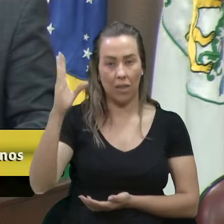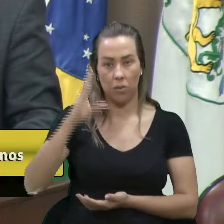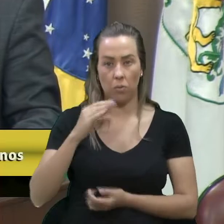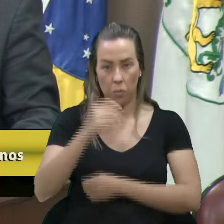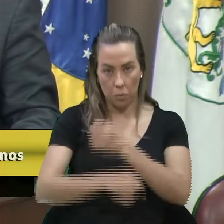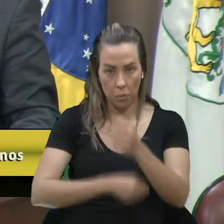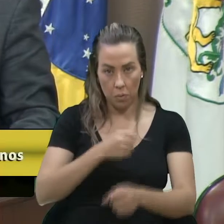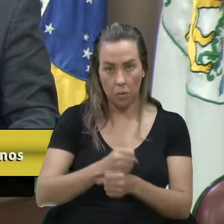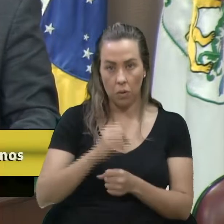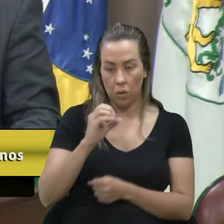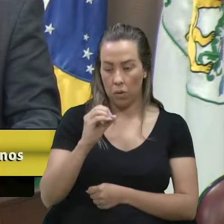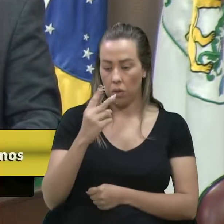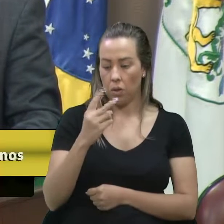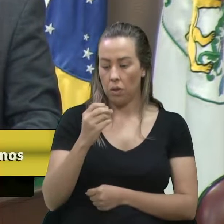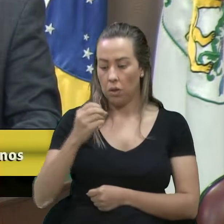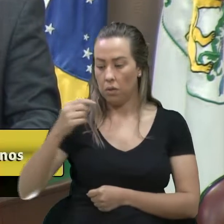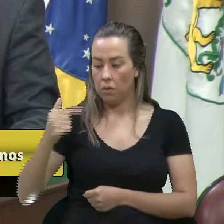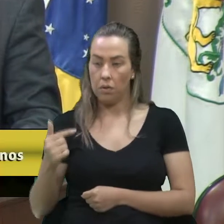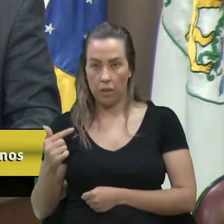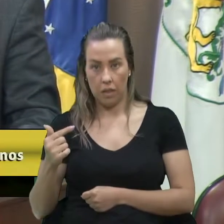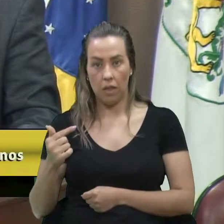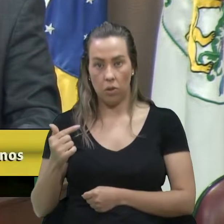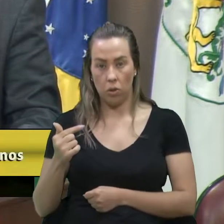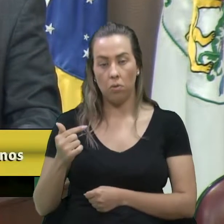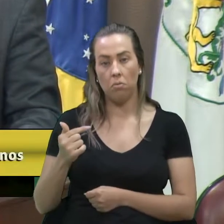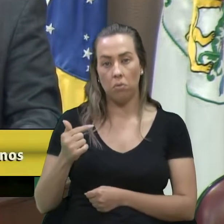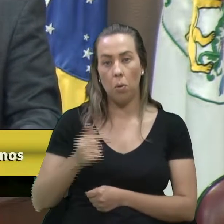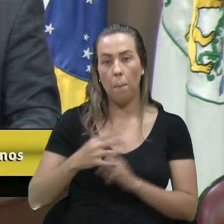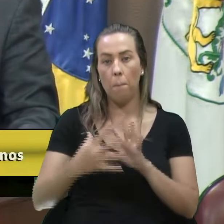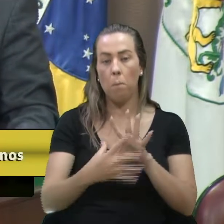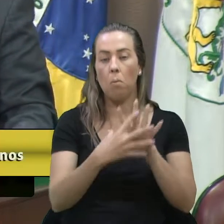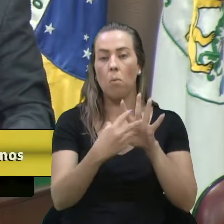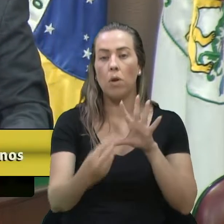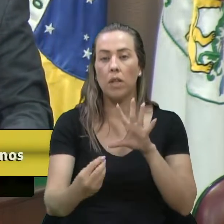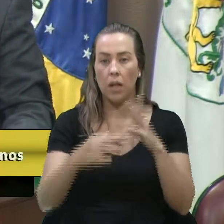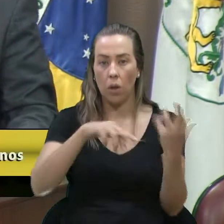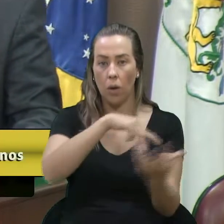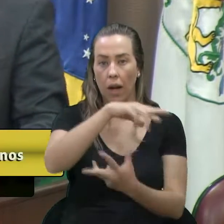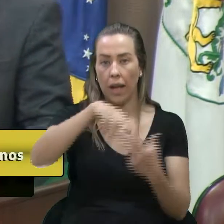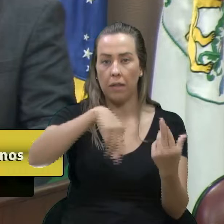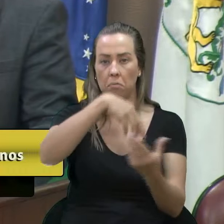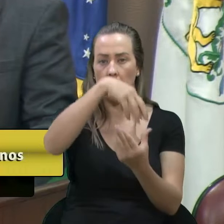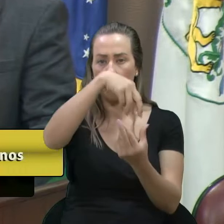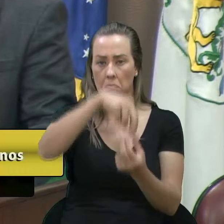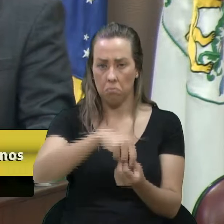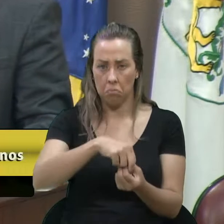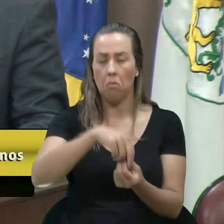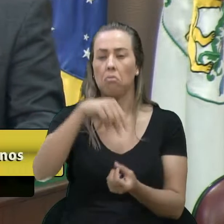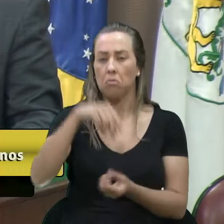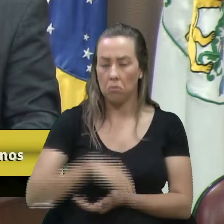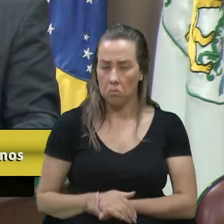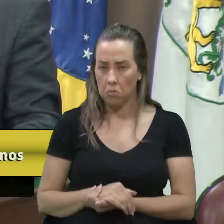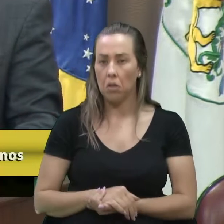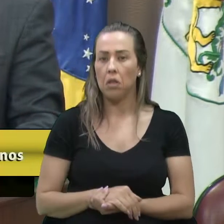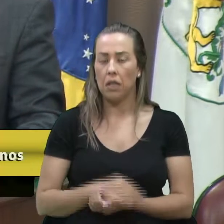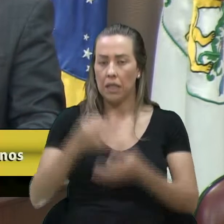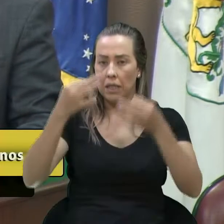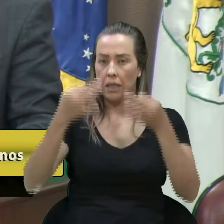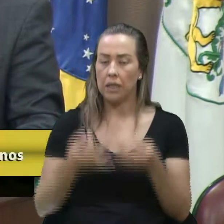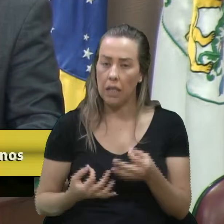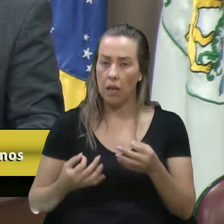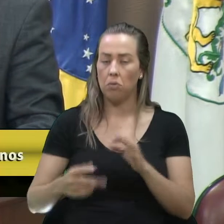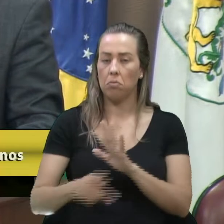ano de 2007, por ter sido modelo em reciclagem de lixo, com a coleta